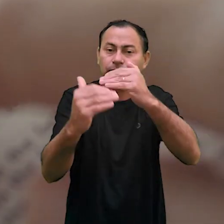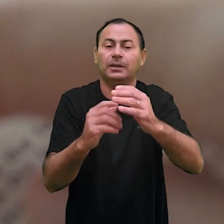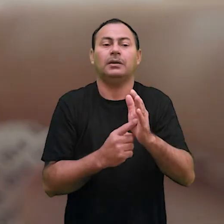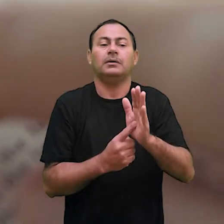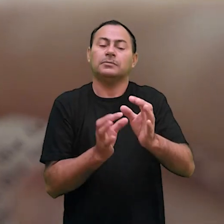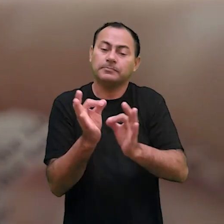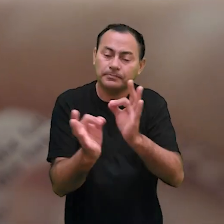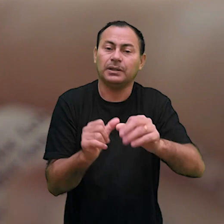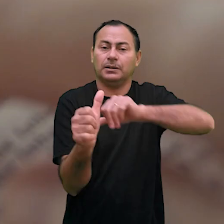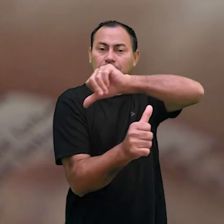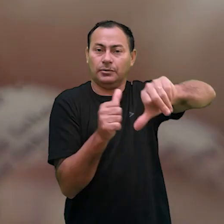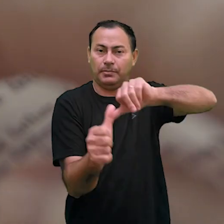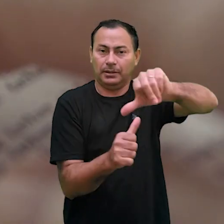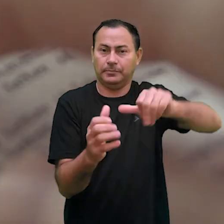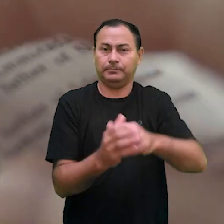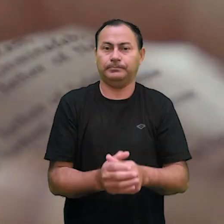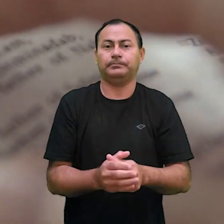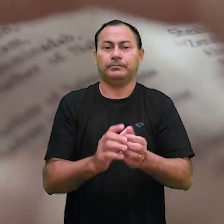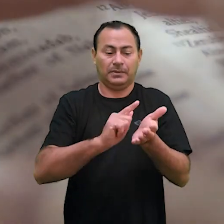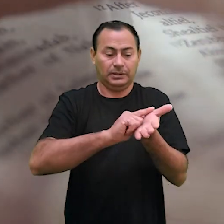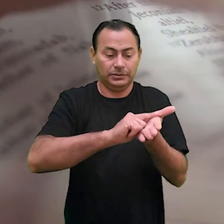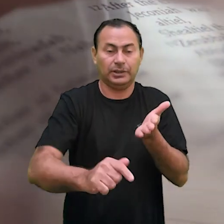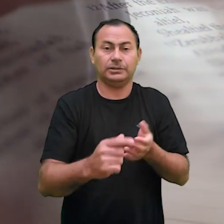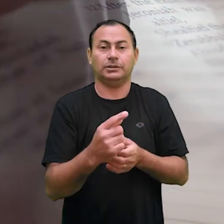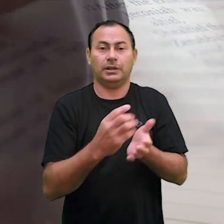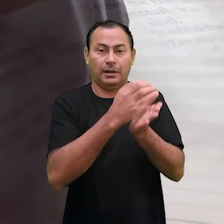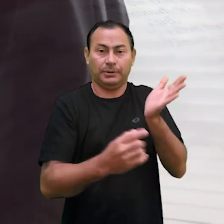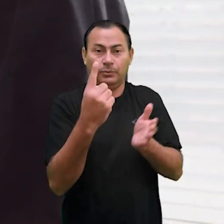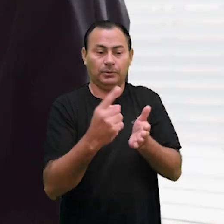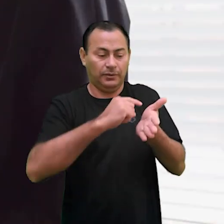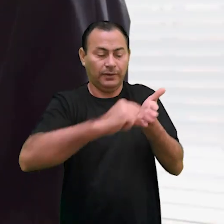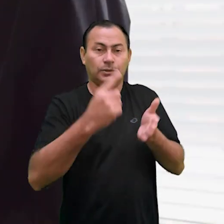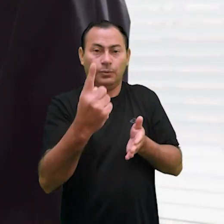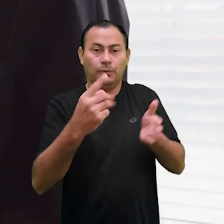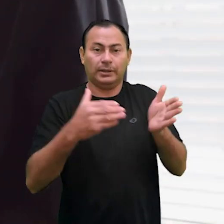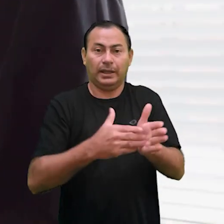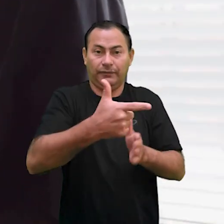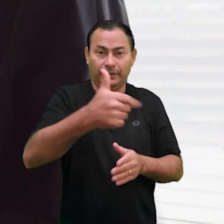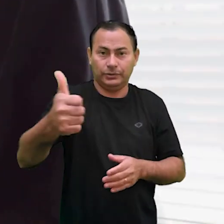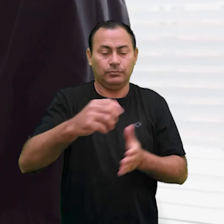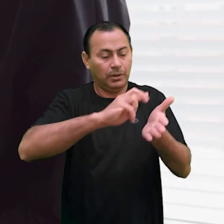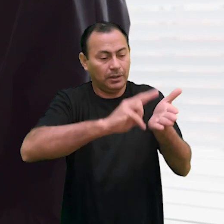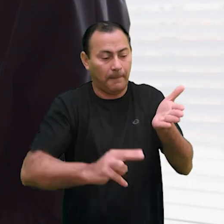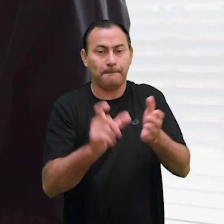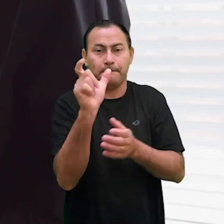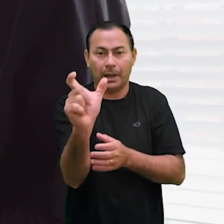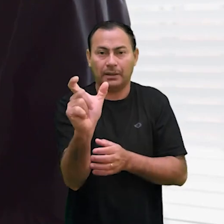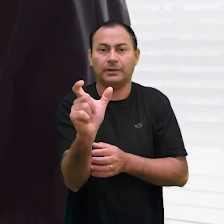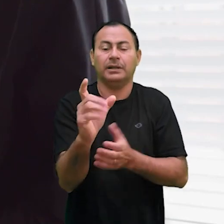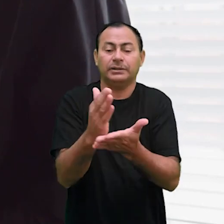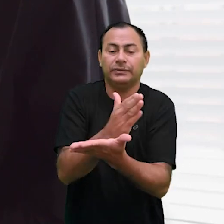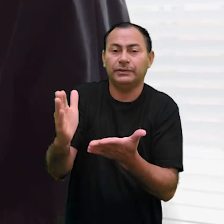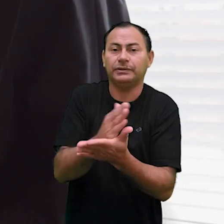e a desenvolvê-la, e a manipulá-la e a transformá-la. Em Gênesis 1, entre os versos 1 e